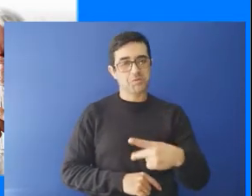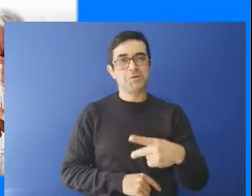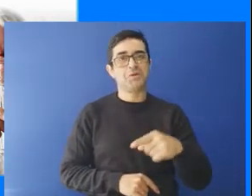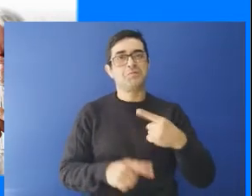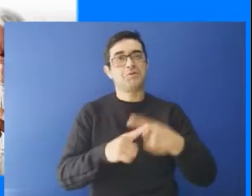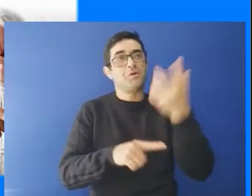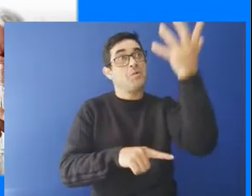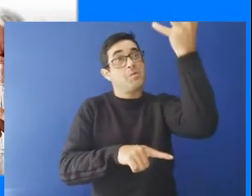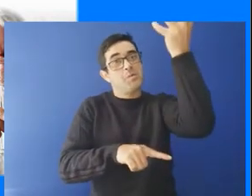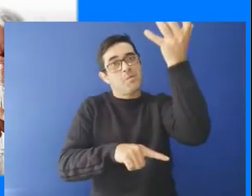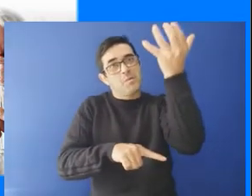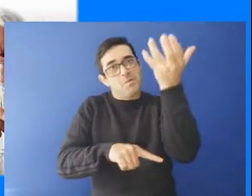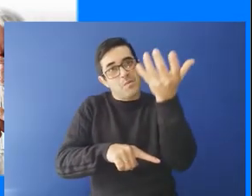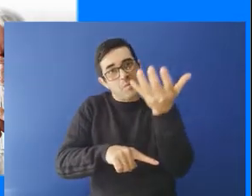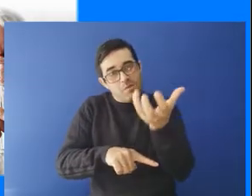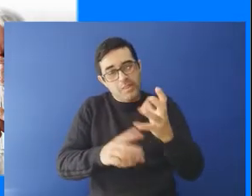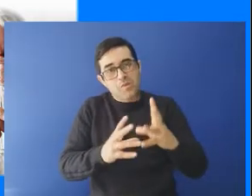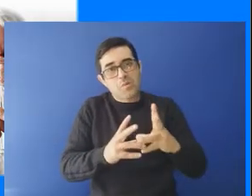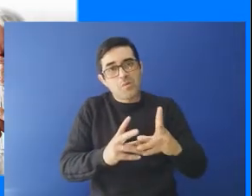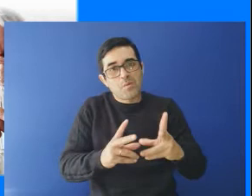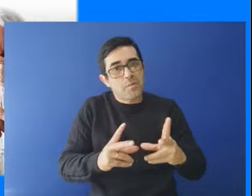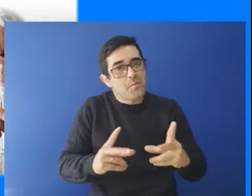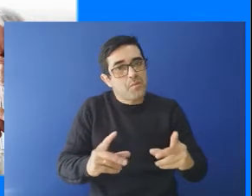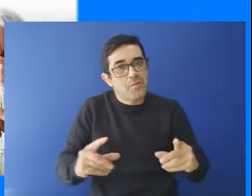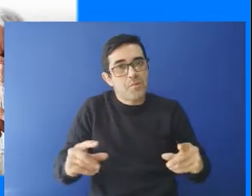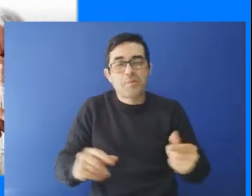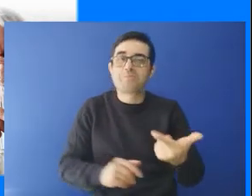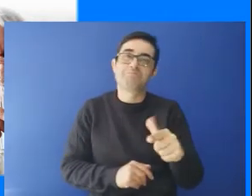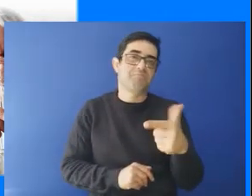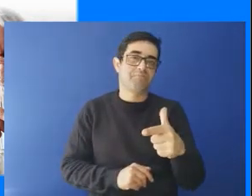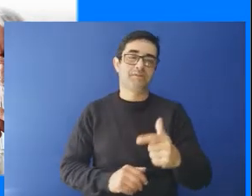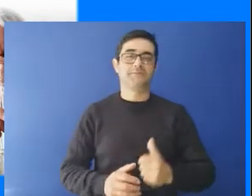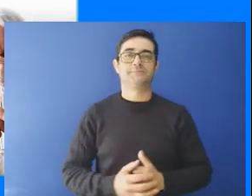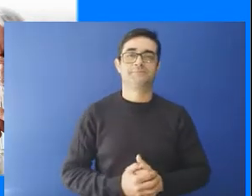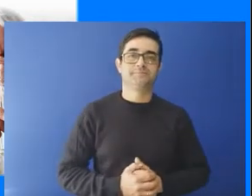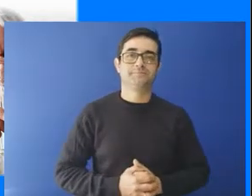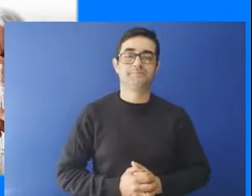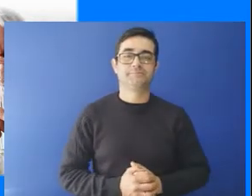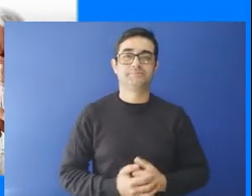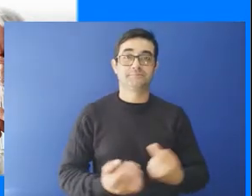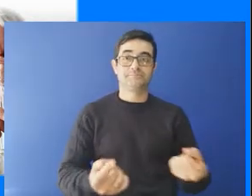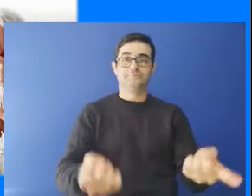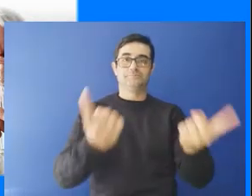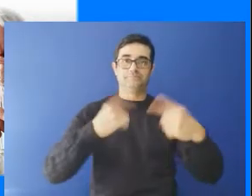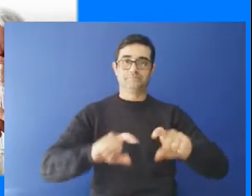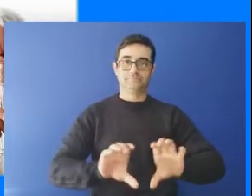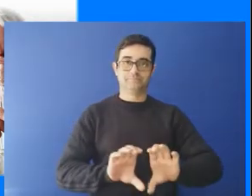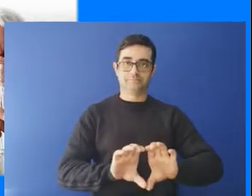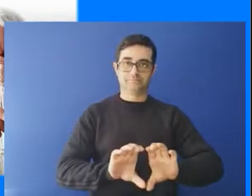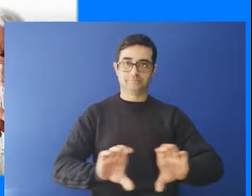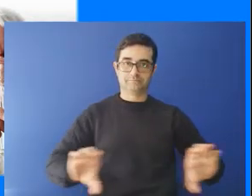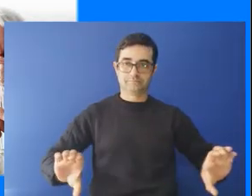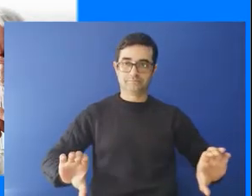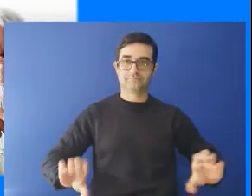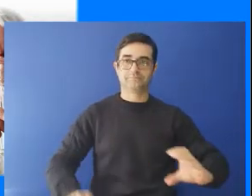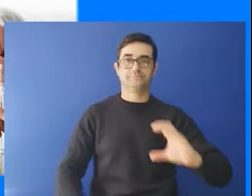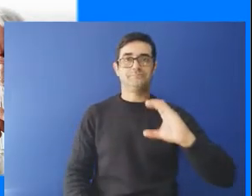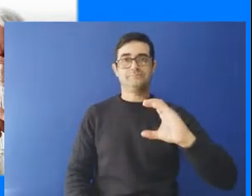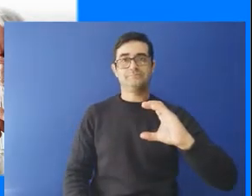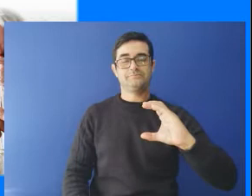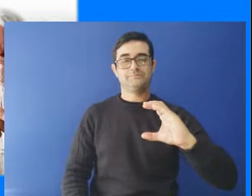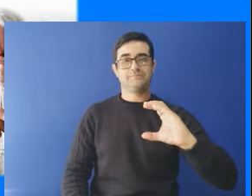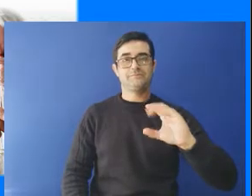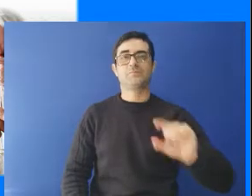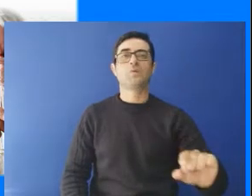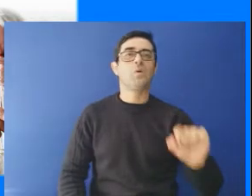o oxigênio do ar vai sendo extinto com a profundidade. No horizonte chamado de horizonte C, nós